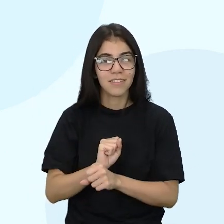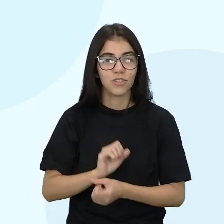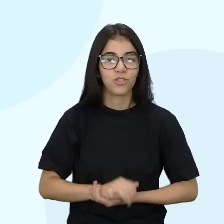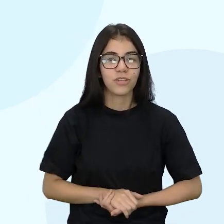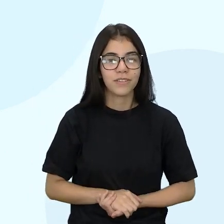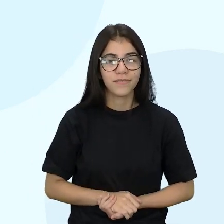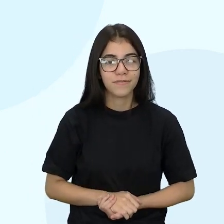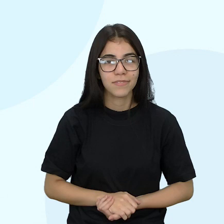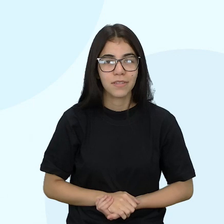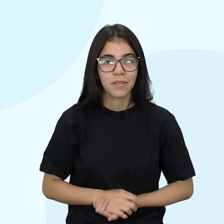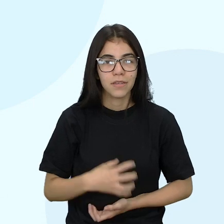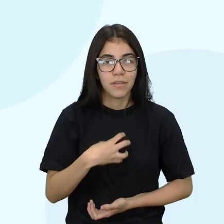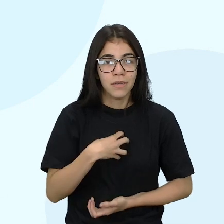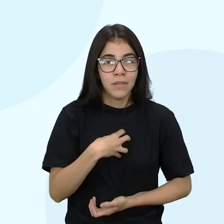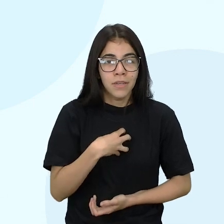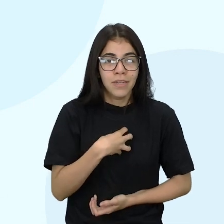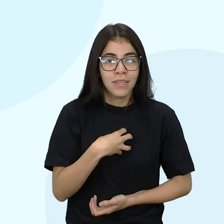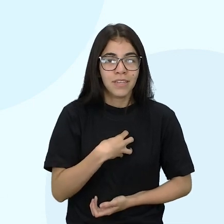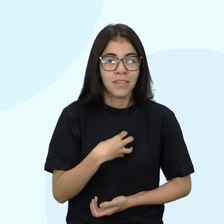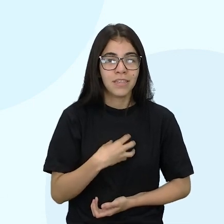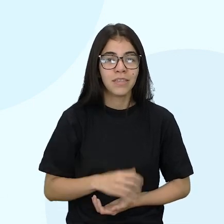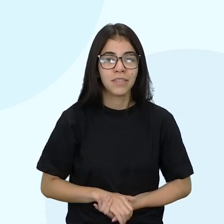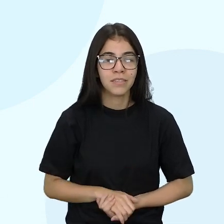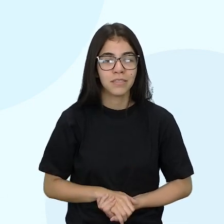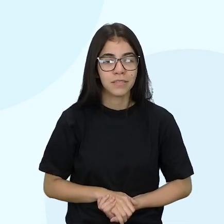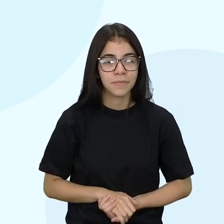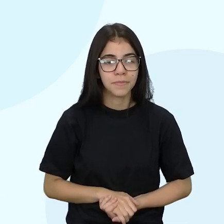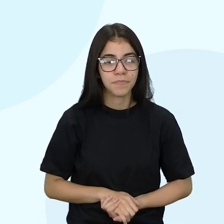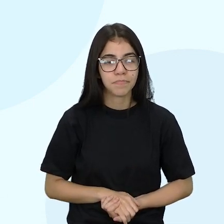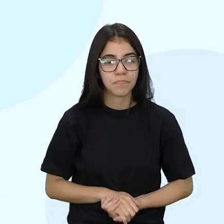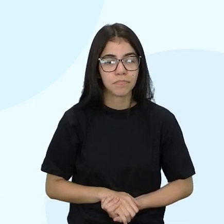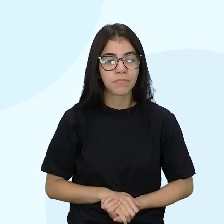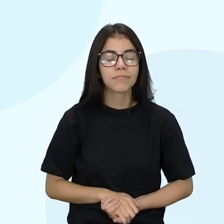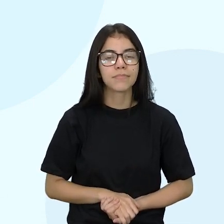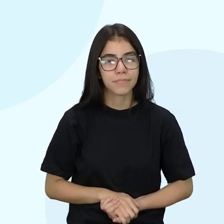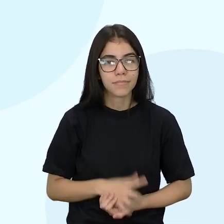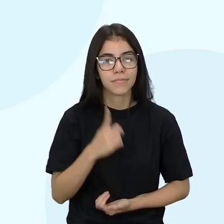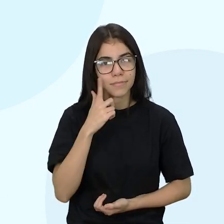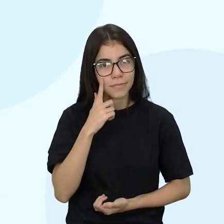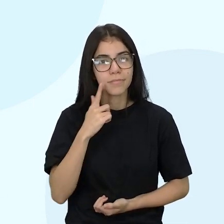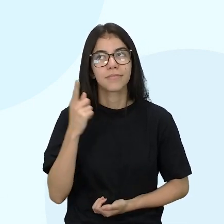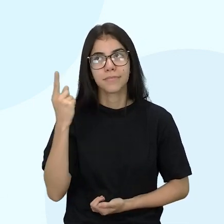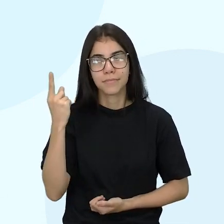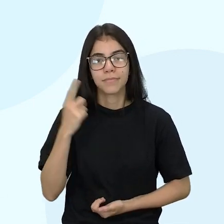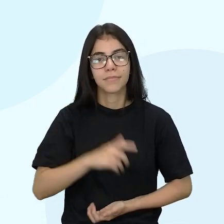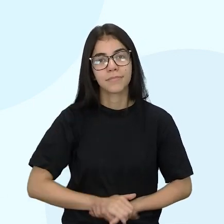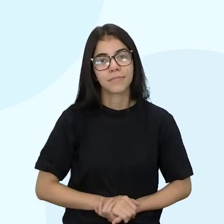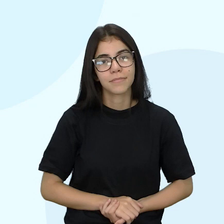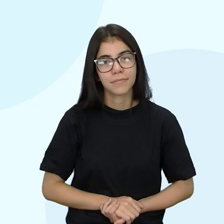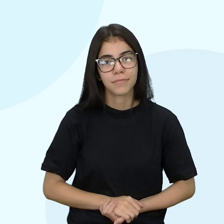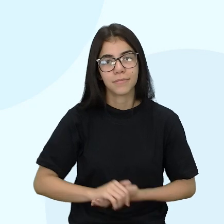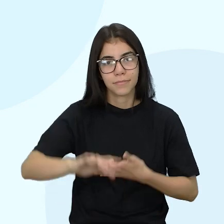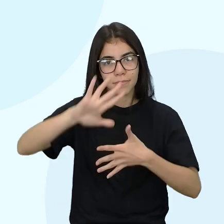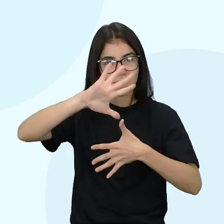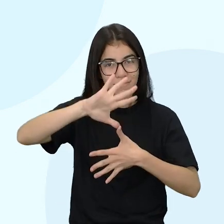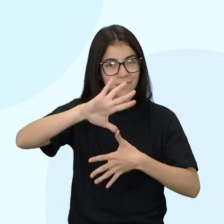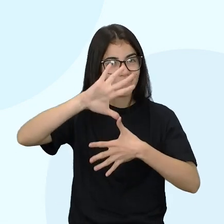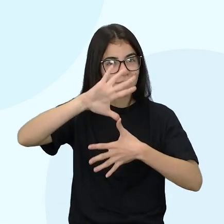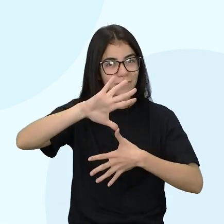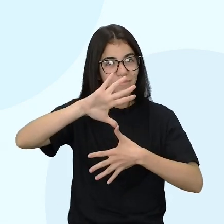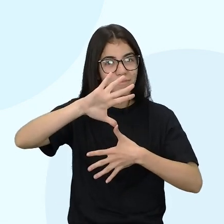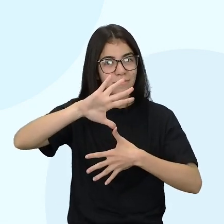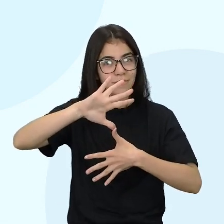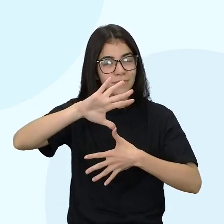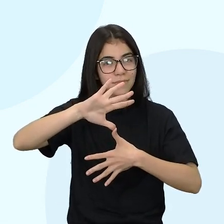E Bahia, deixa eu ver se eu consigo ver aqui, vou até chegar mais perto aqui do mapa. Cadê